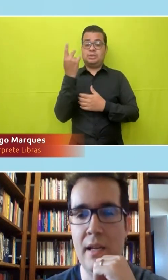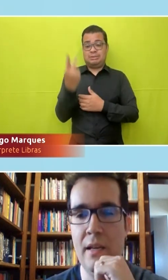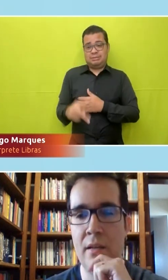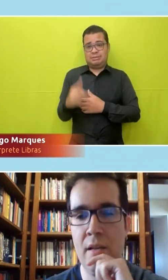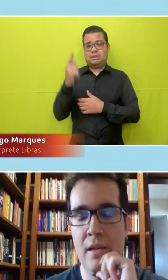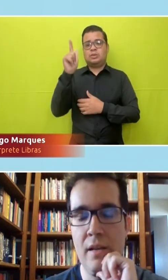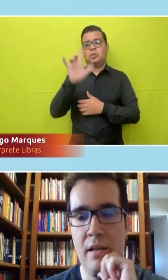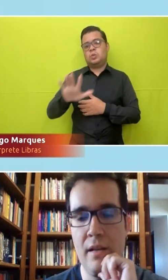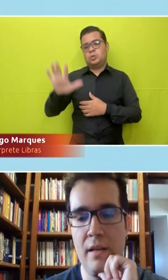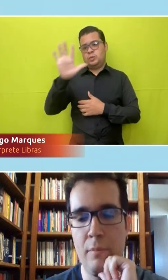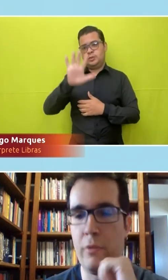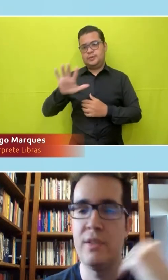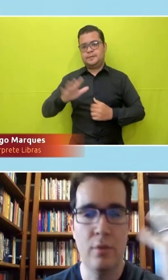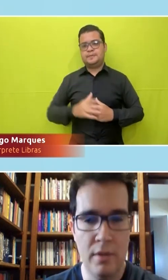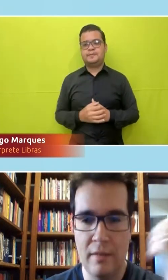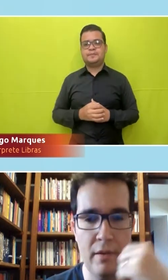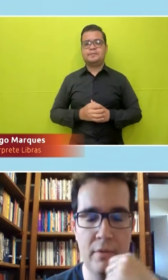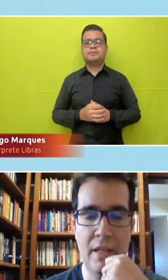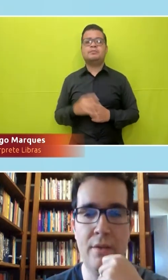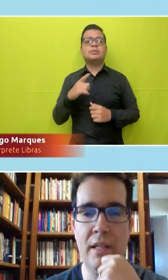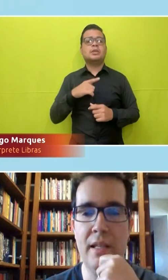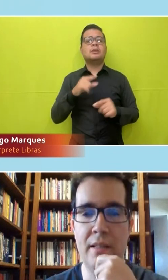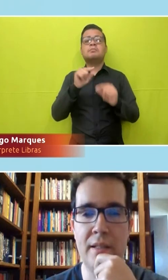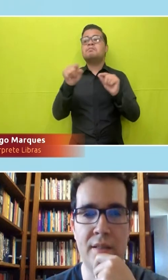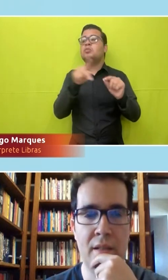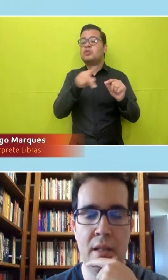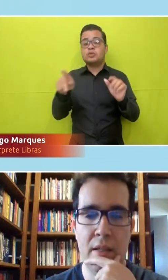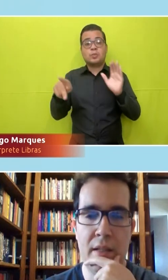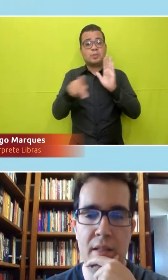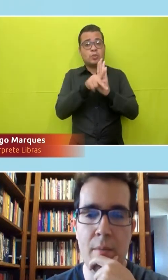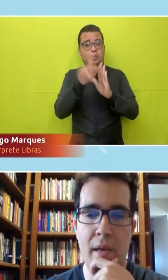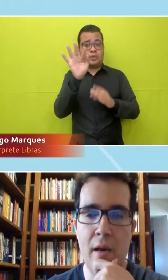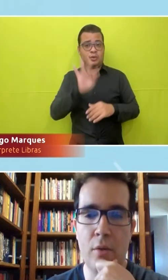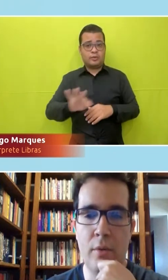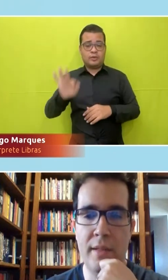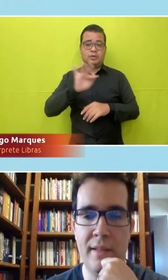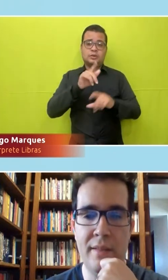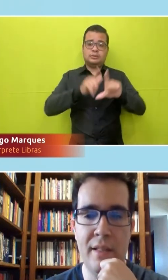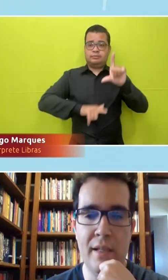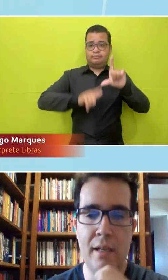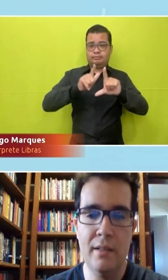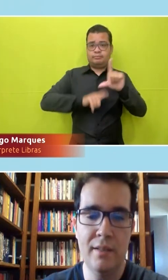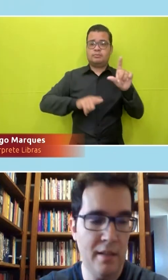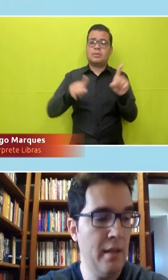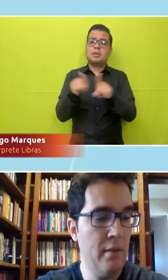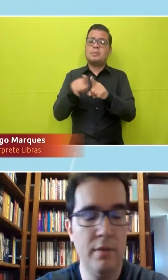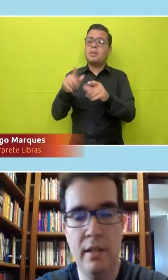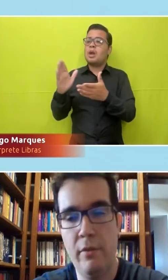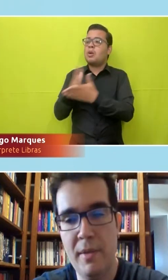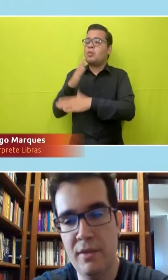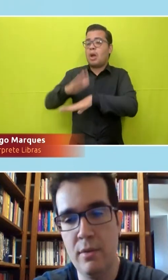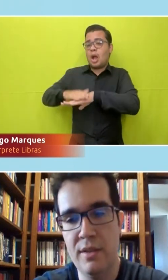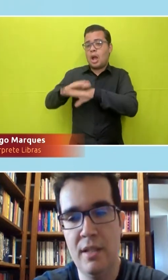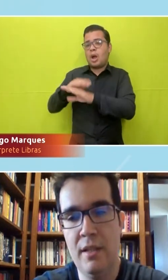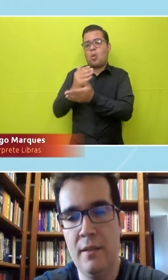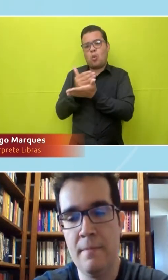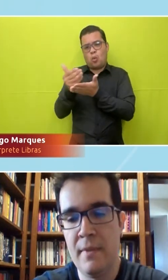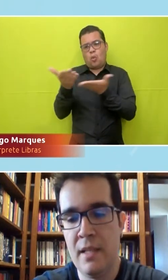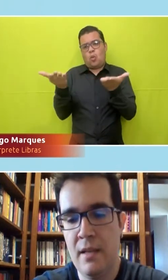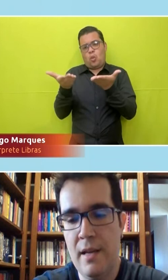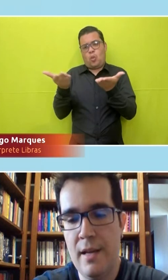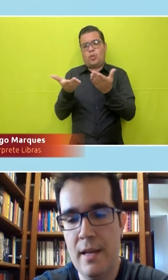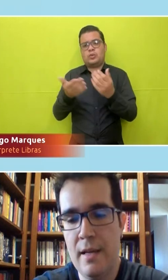também, né, professores da Faculdade de Letras, e também autores iniciantes, e inclusive pessoas